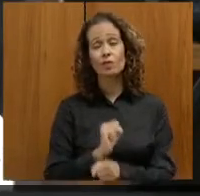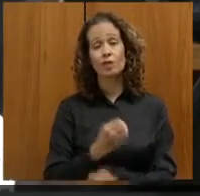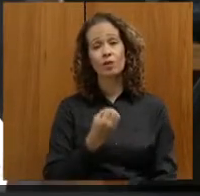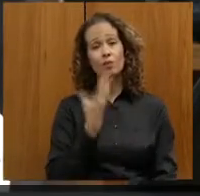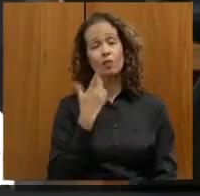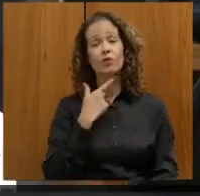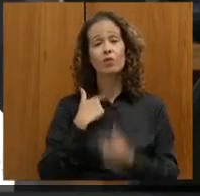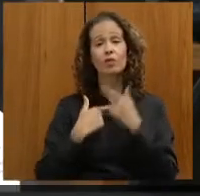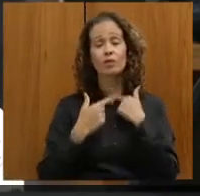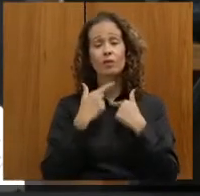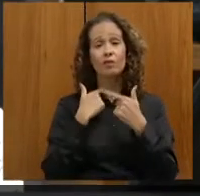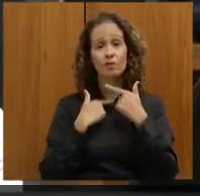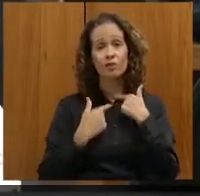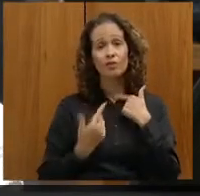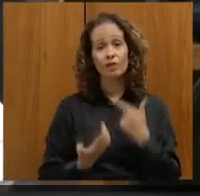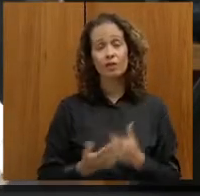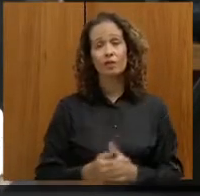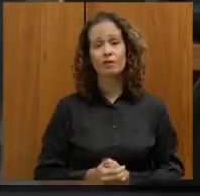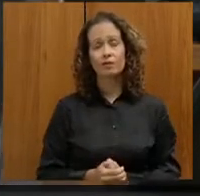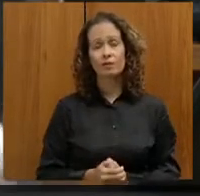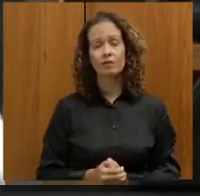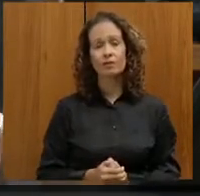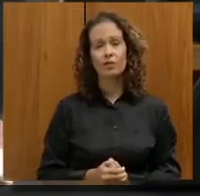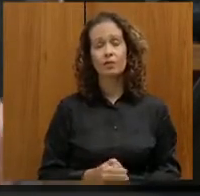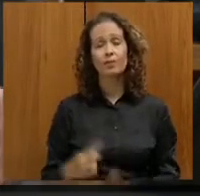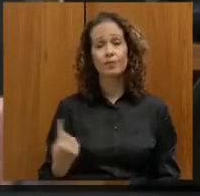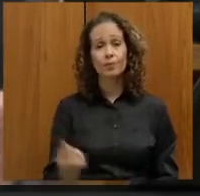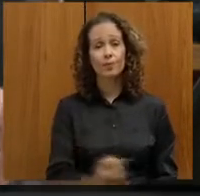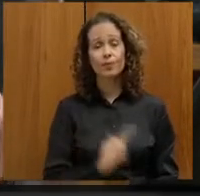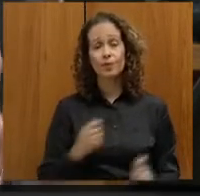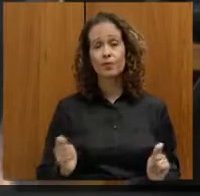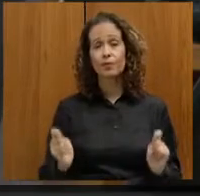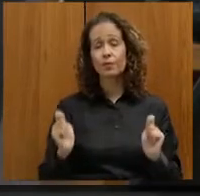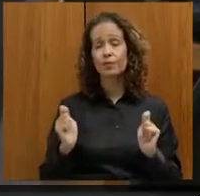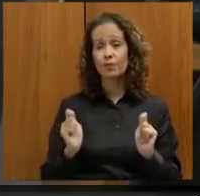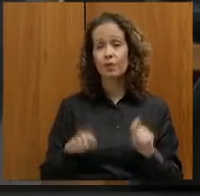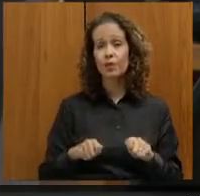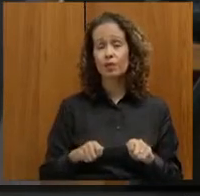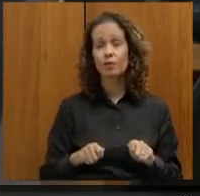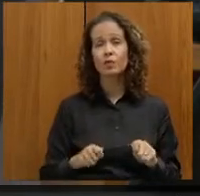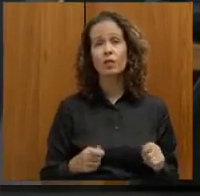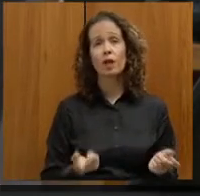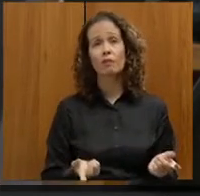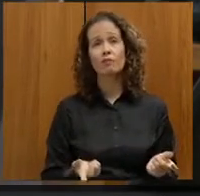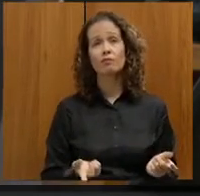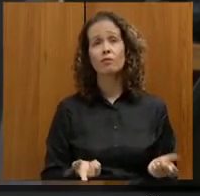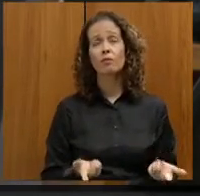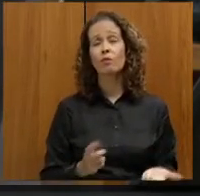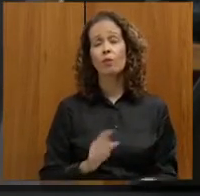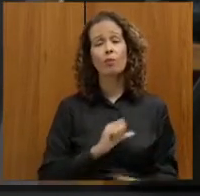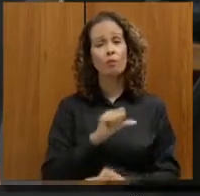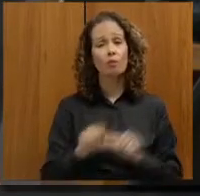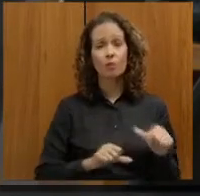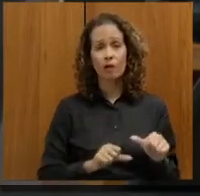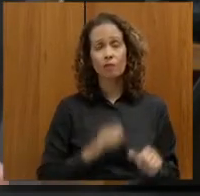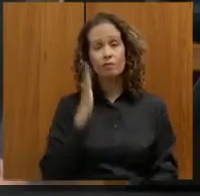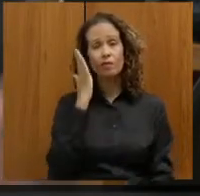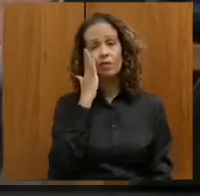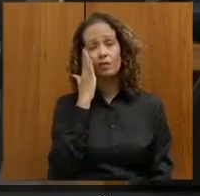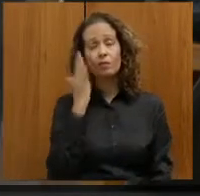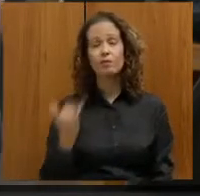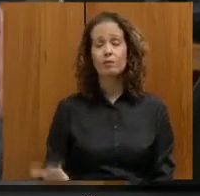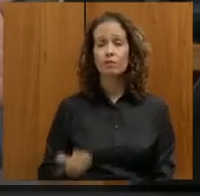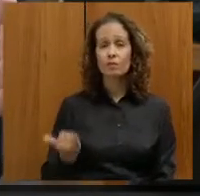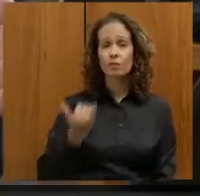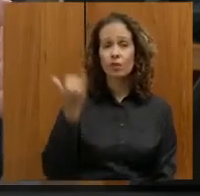vontade né é que nós possamos convergir e de saber e dizer o seguinte é importante